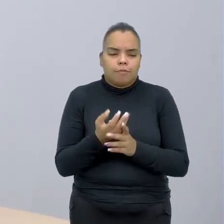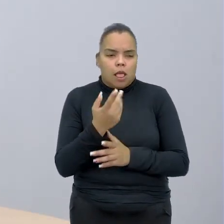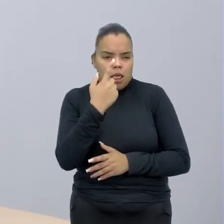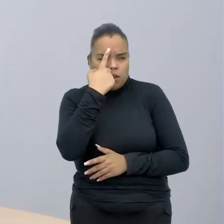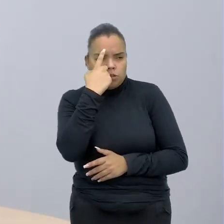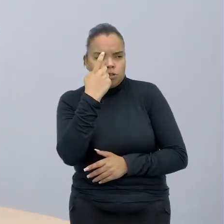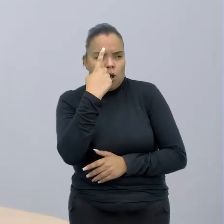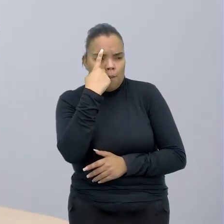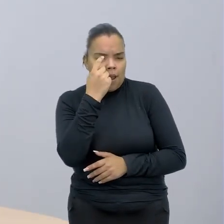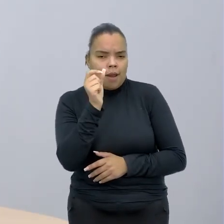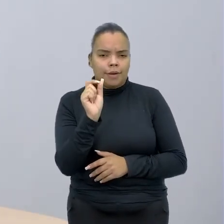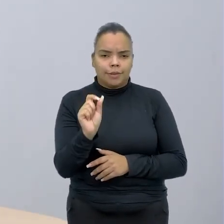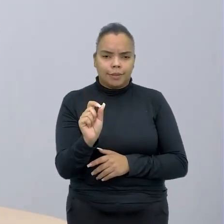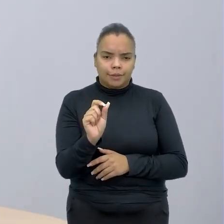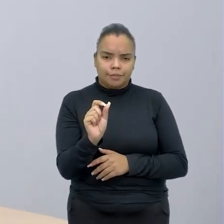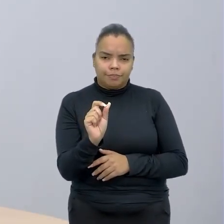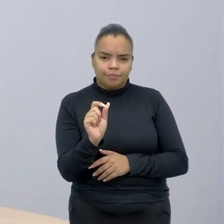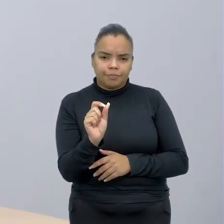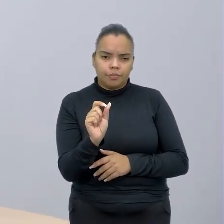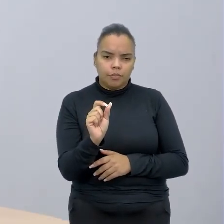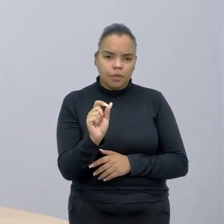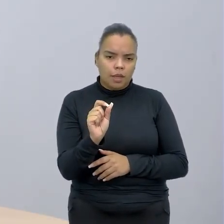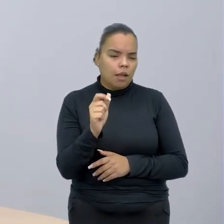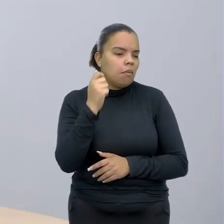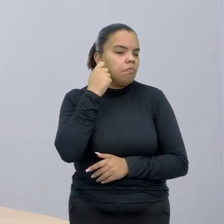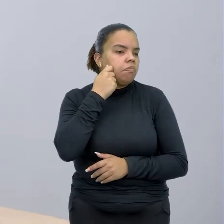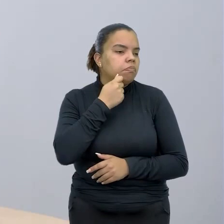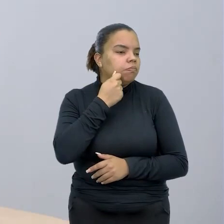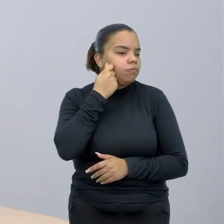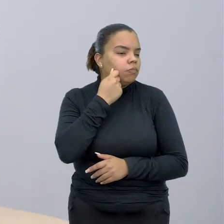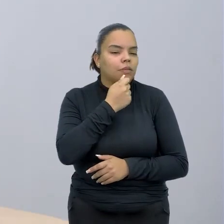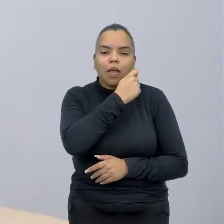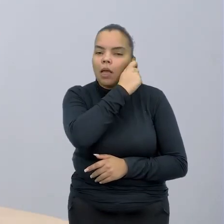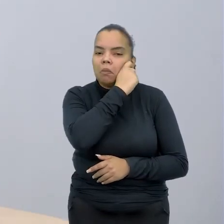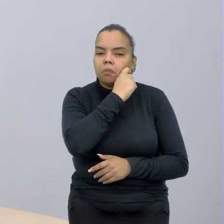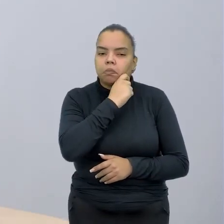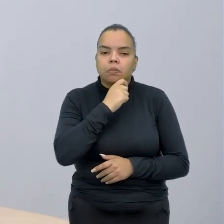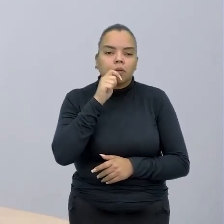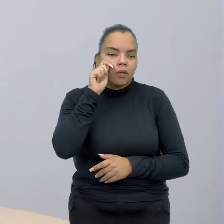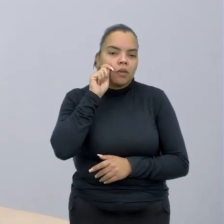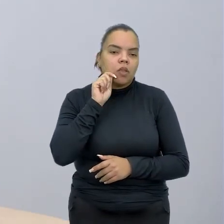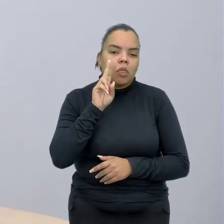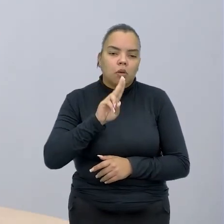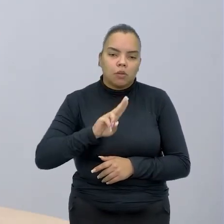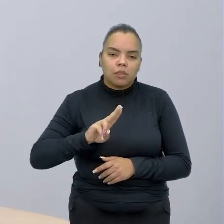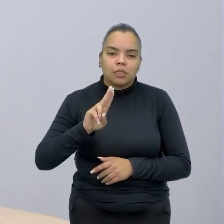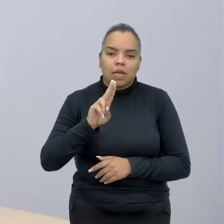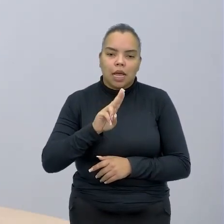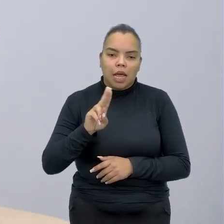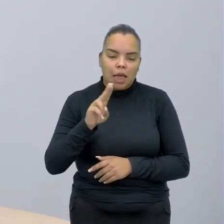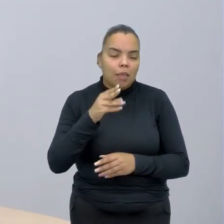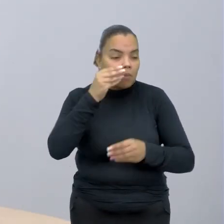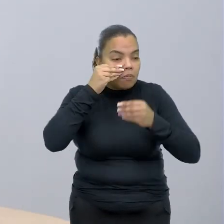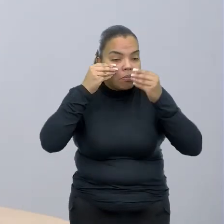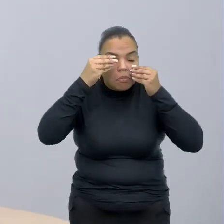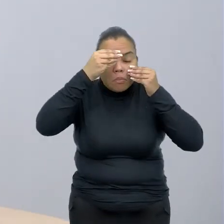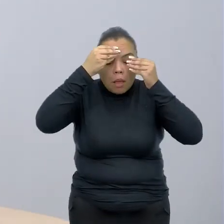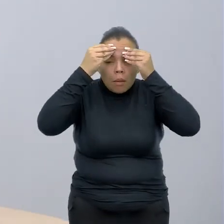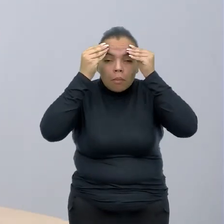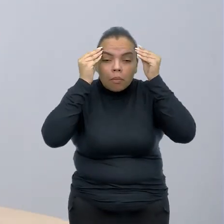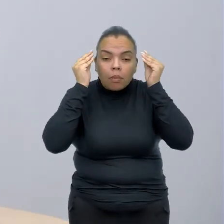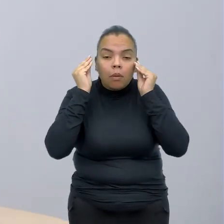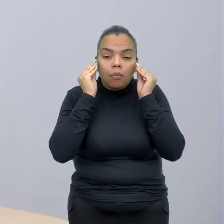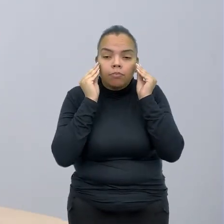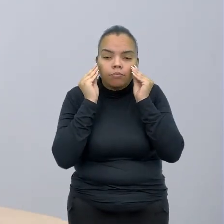sabia, Marcelo, que foram feitos creme de barbear, foi feito utilizado em produtos de cosméticos